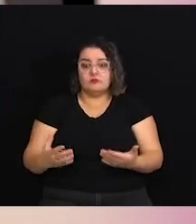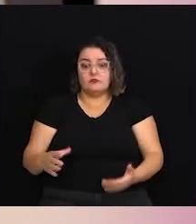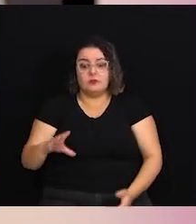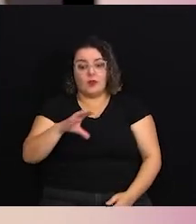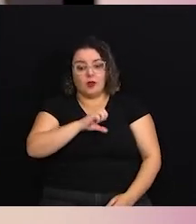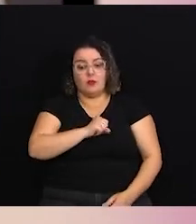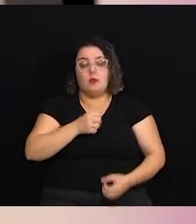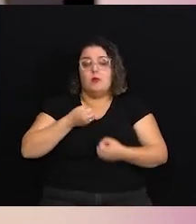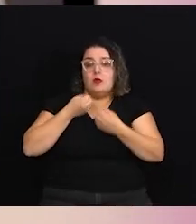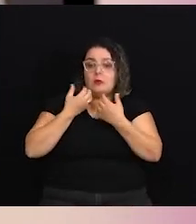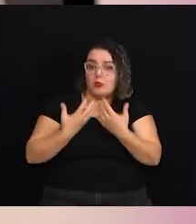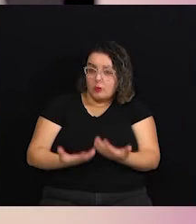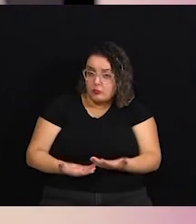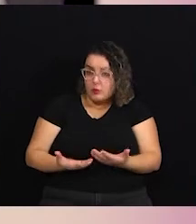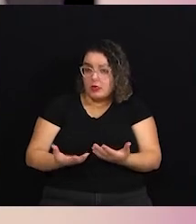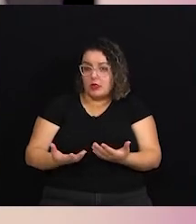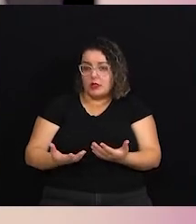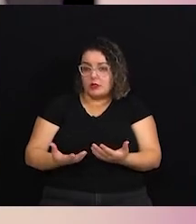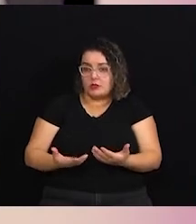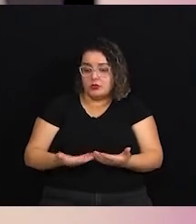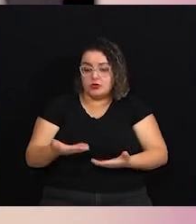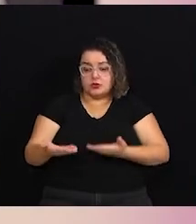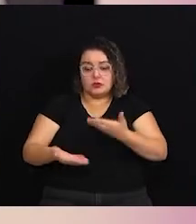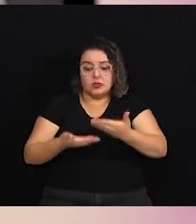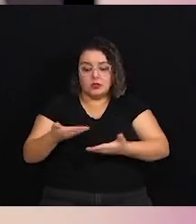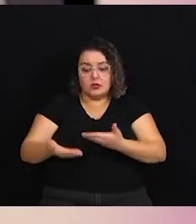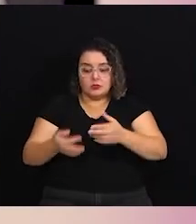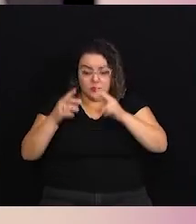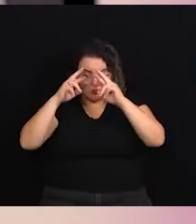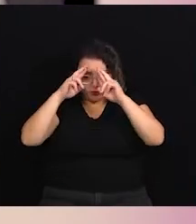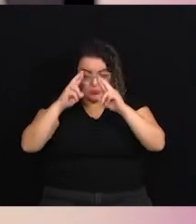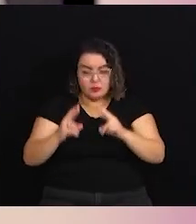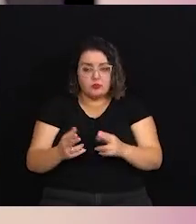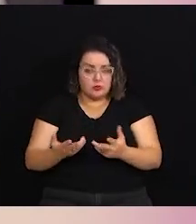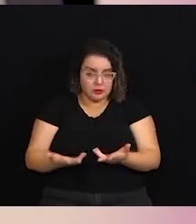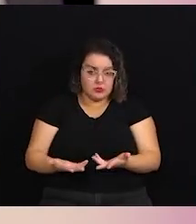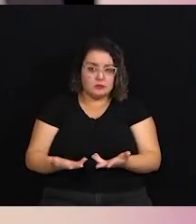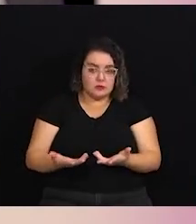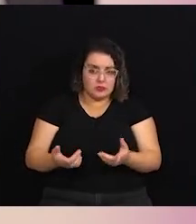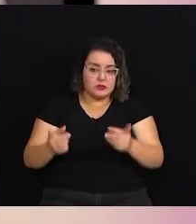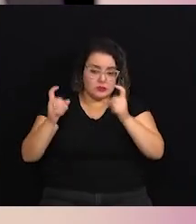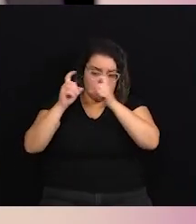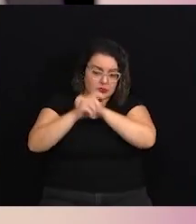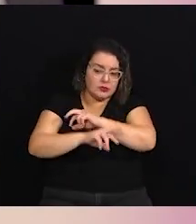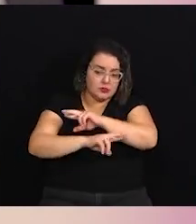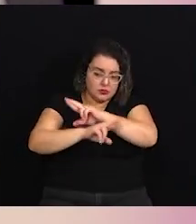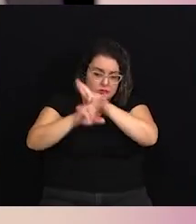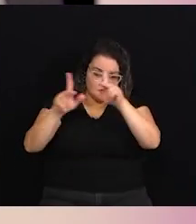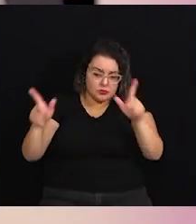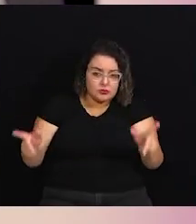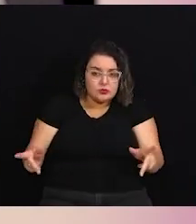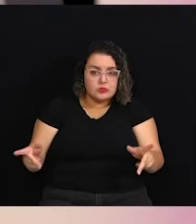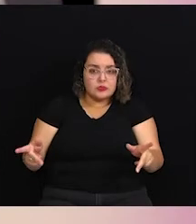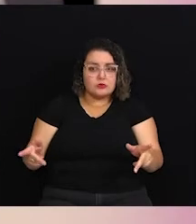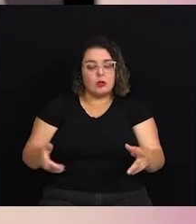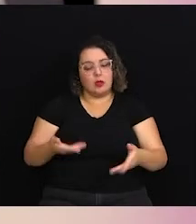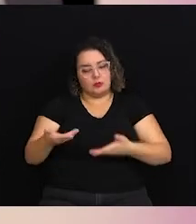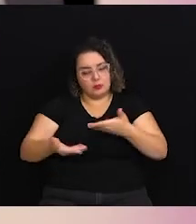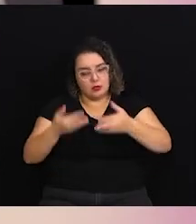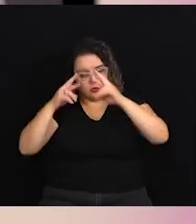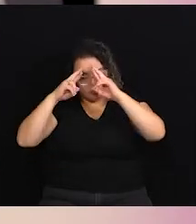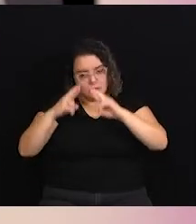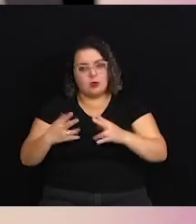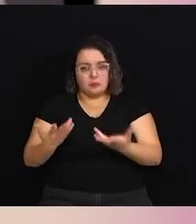né que tem o amor e bondade e que trata as outras pessoas com respeito né da sua diferença acho que eu todo o resto bem